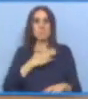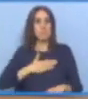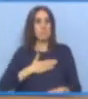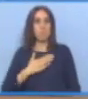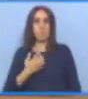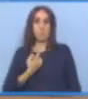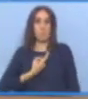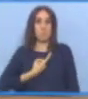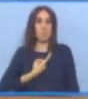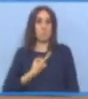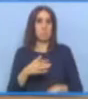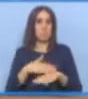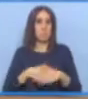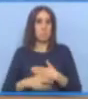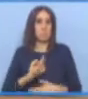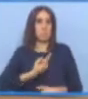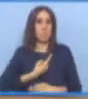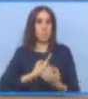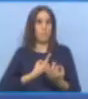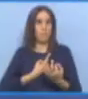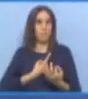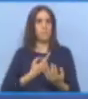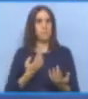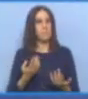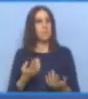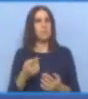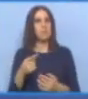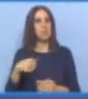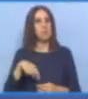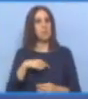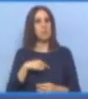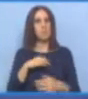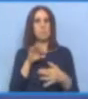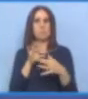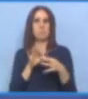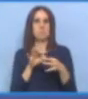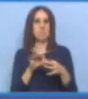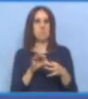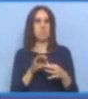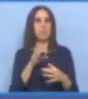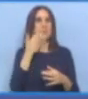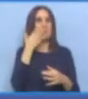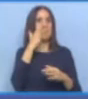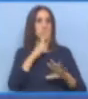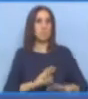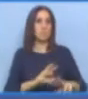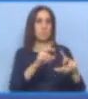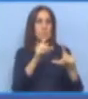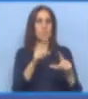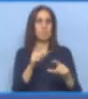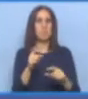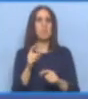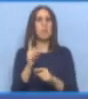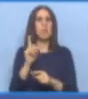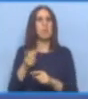porque foram obrigados Claro. a fazê-lo, foram forçados a fazê-lo. E, portanto, é criarmos esta ligação entre migrações e desenvolvimento e ver qual é